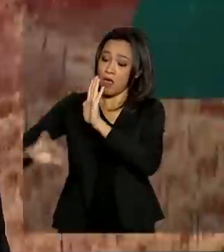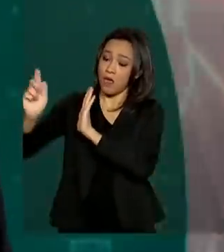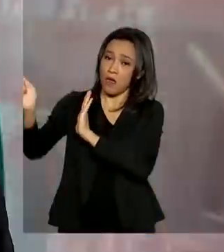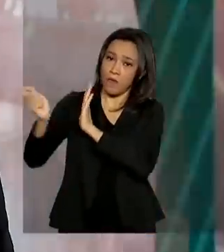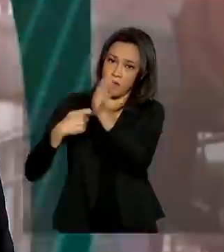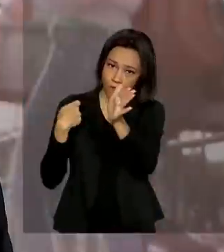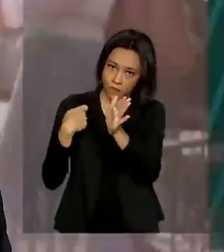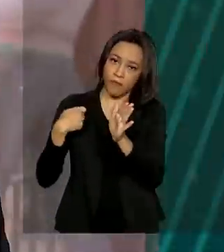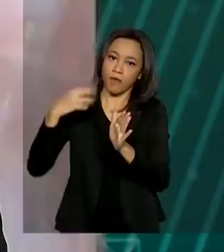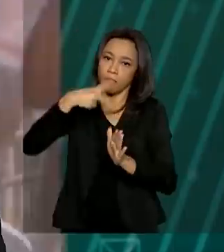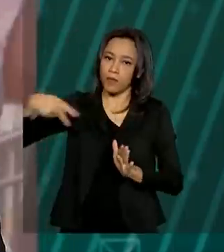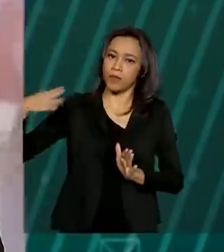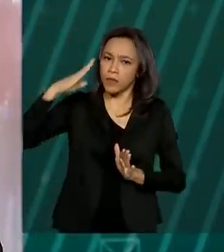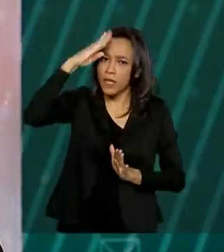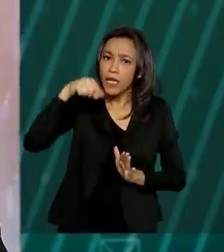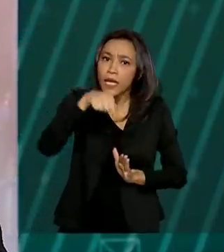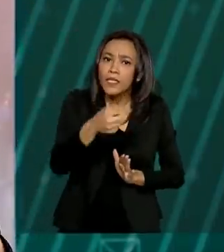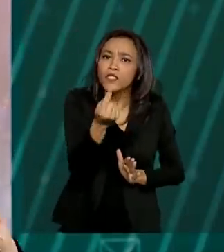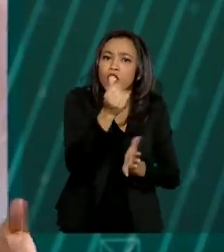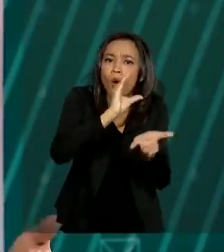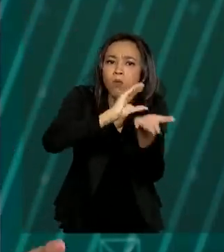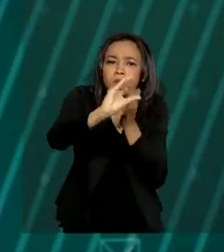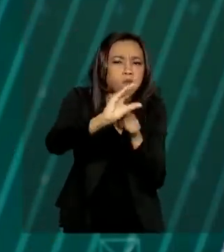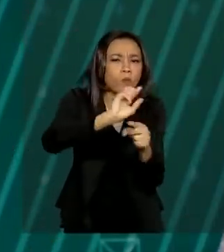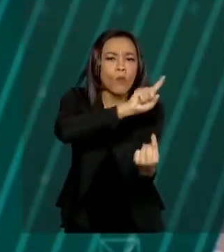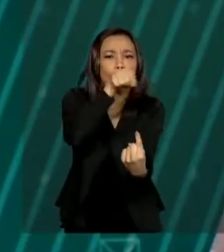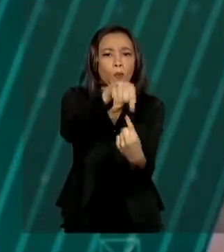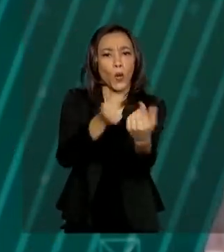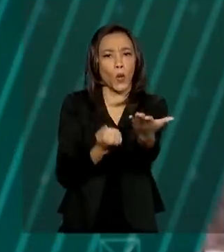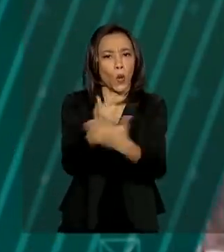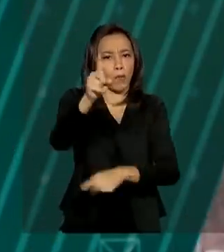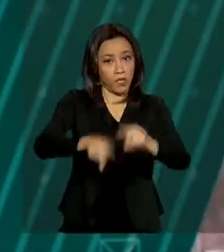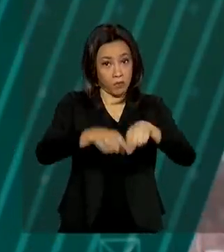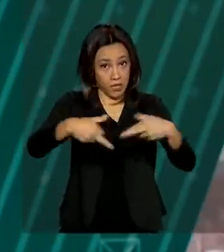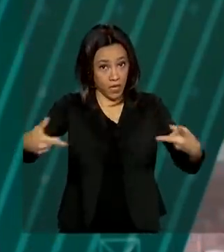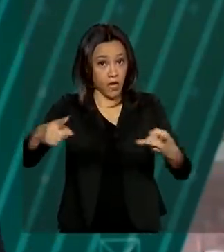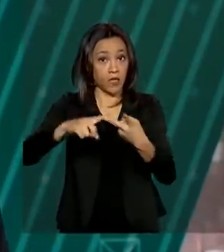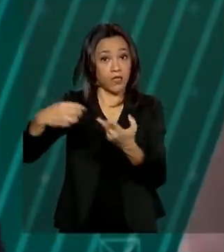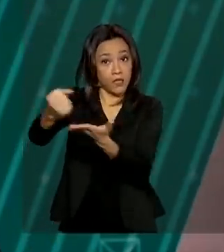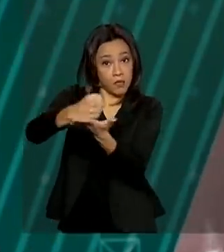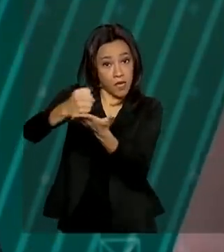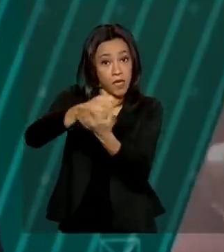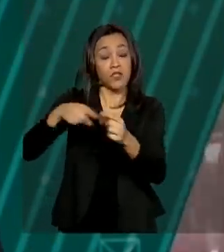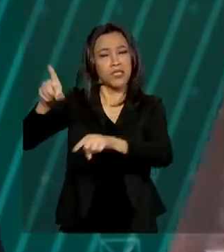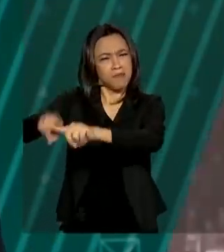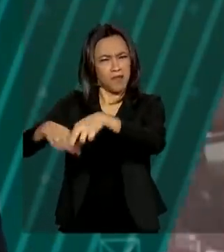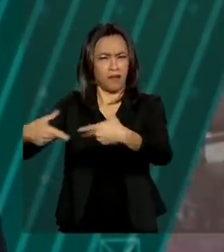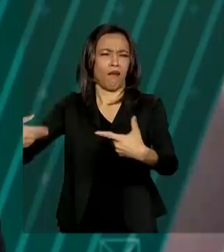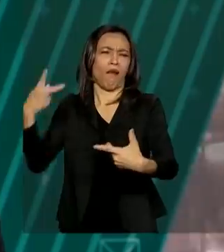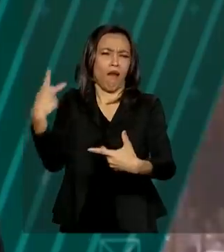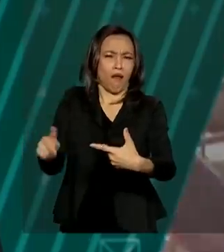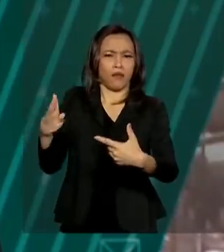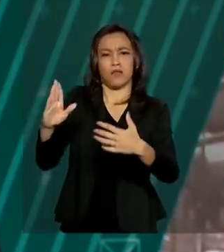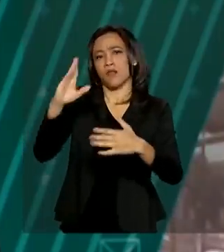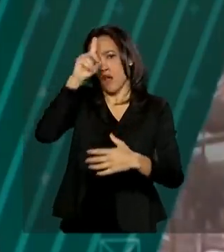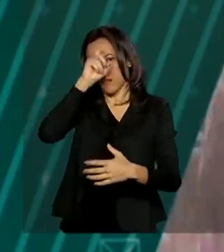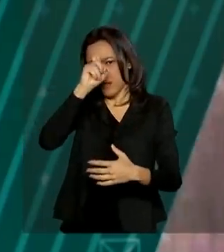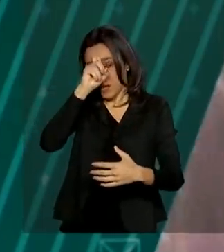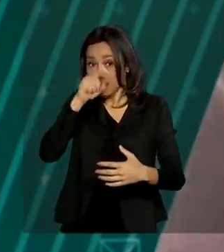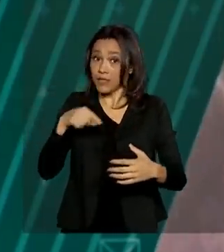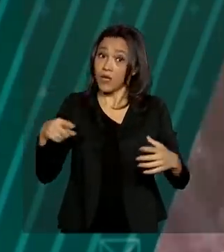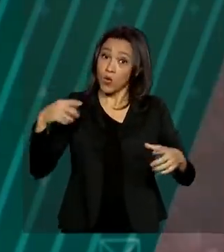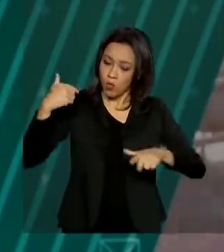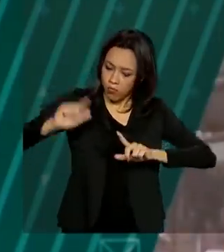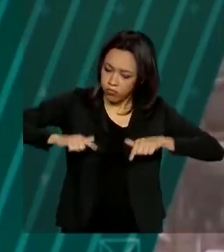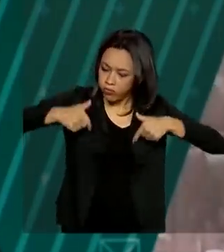Bolsonaro, os recursos devem ser usados na compra de equipamentos, medicamentos e produtos hospitalares. As ações devem ser